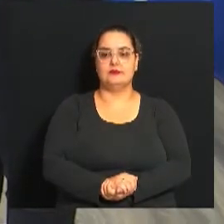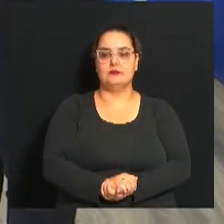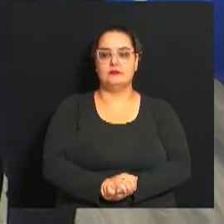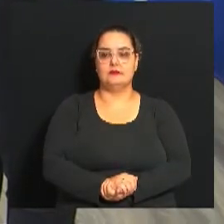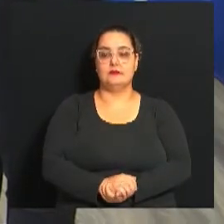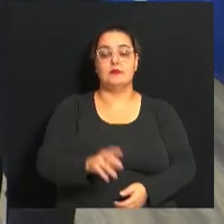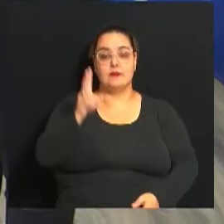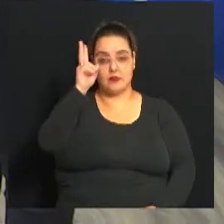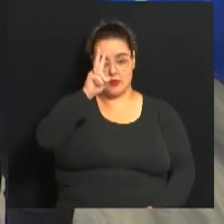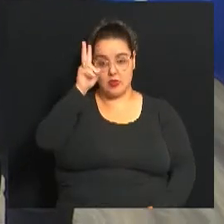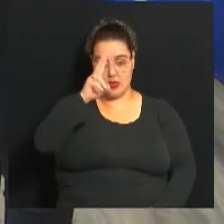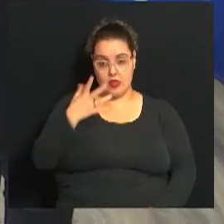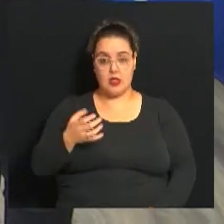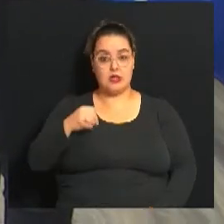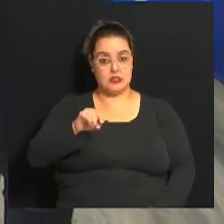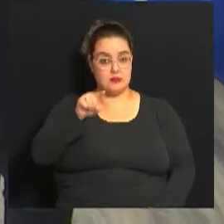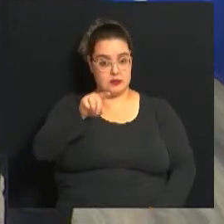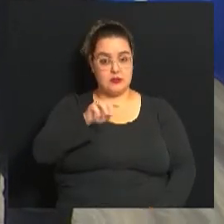Lembrando que se você acessar